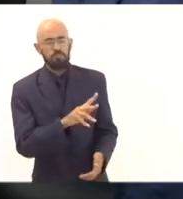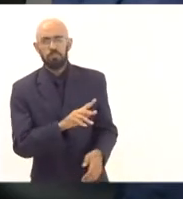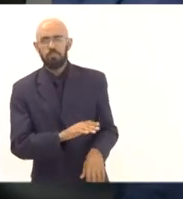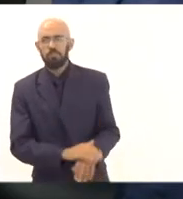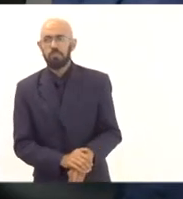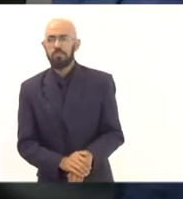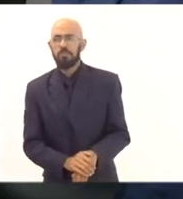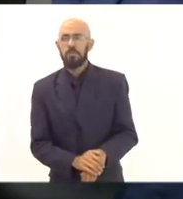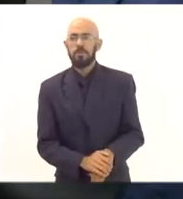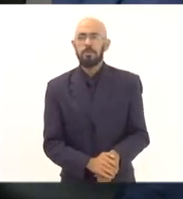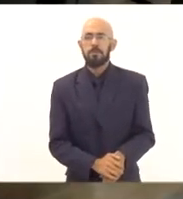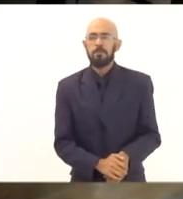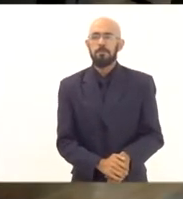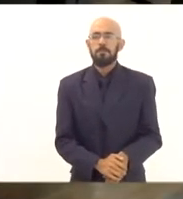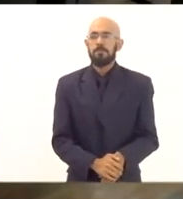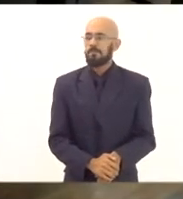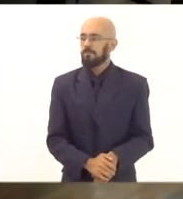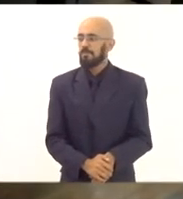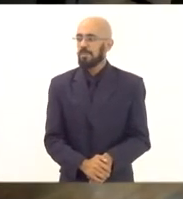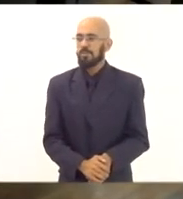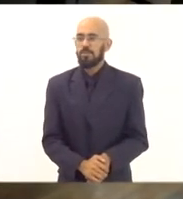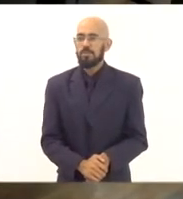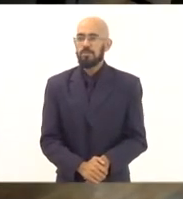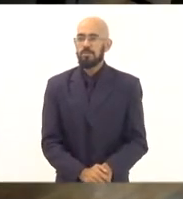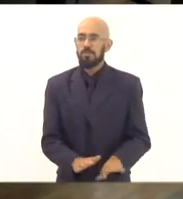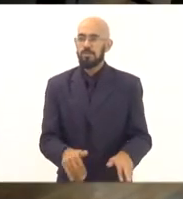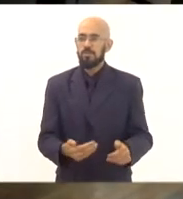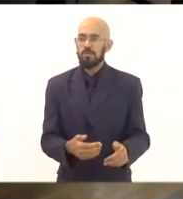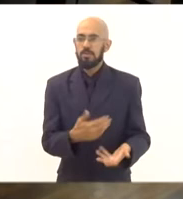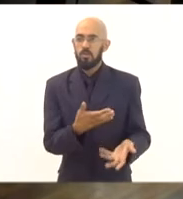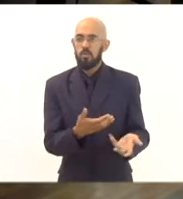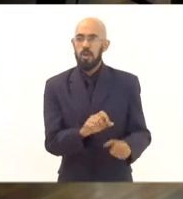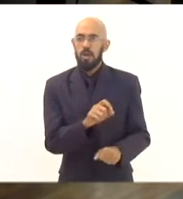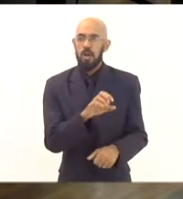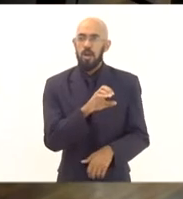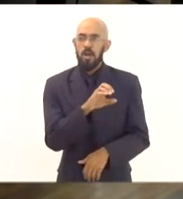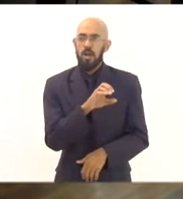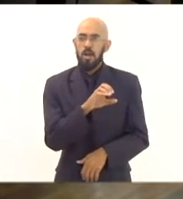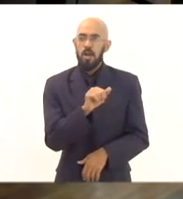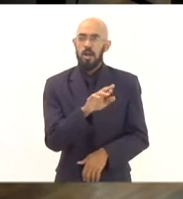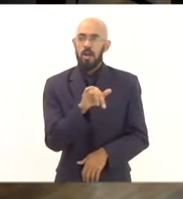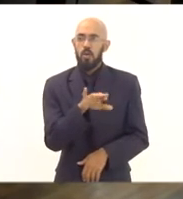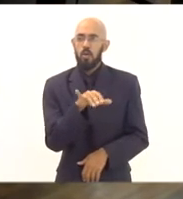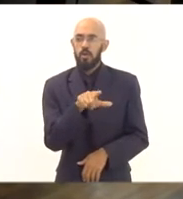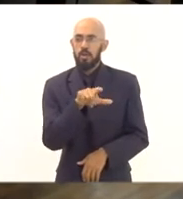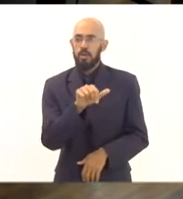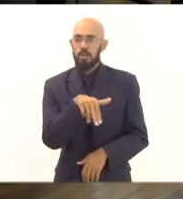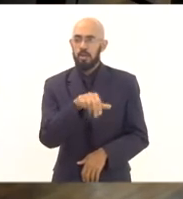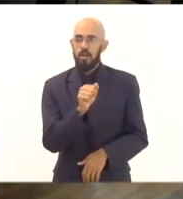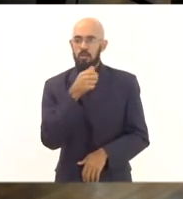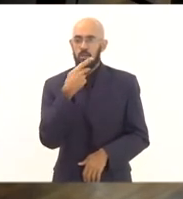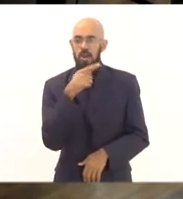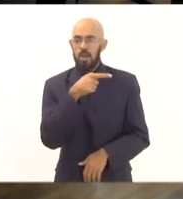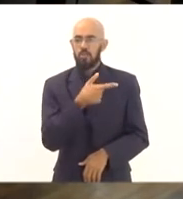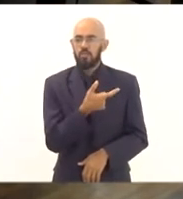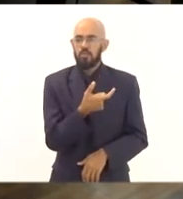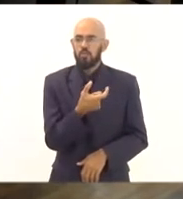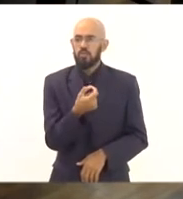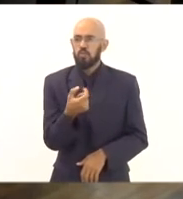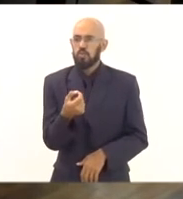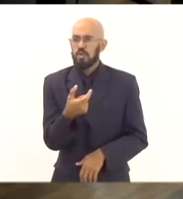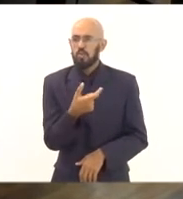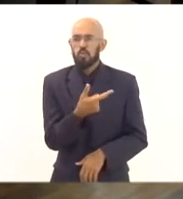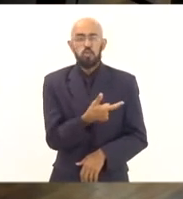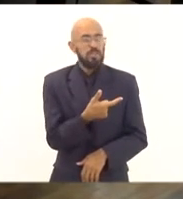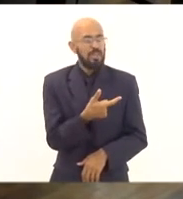pode continuar não sei o que é a Carolina disse que foram 200 e voltar